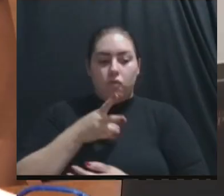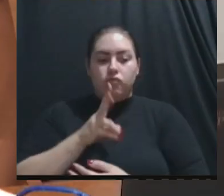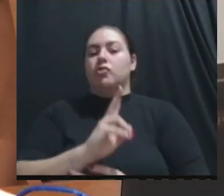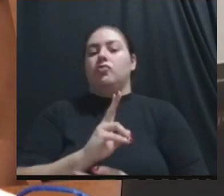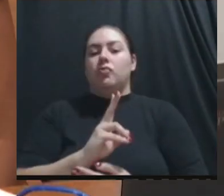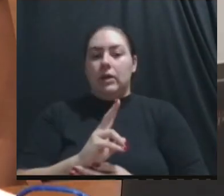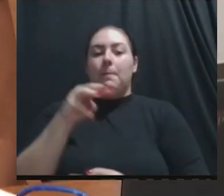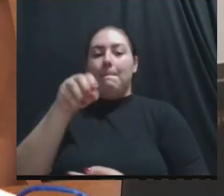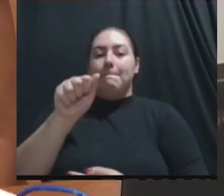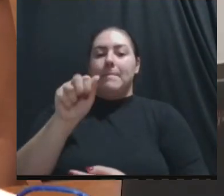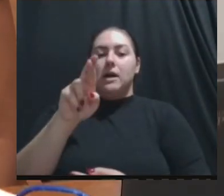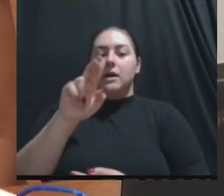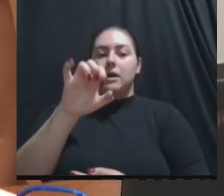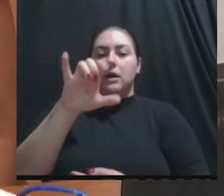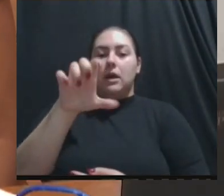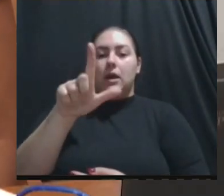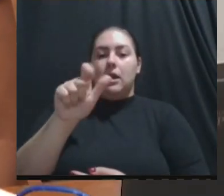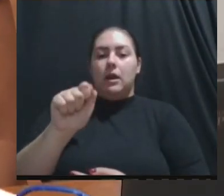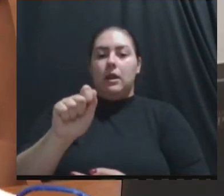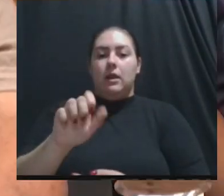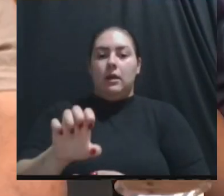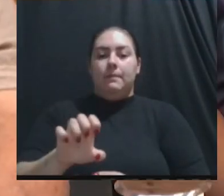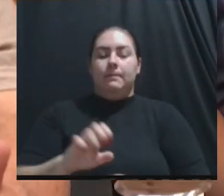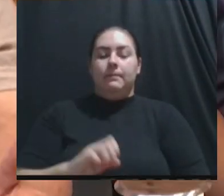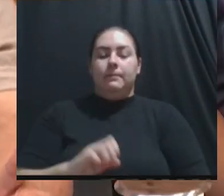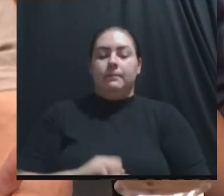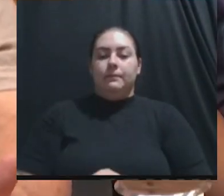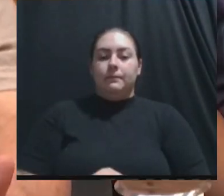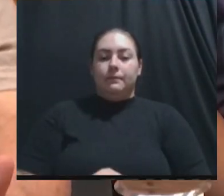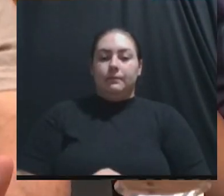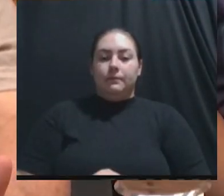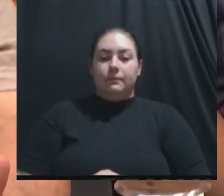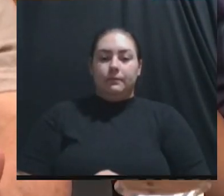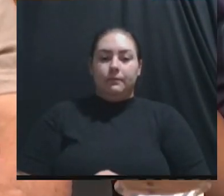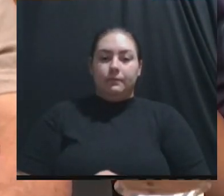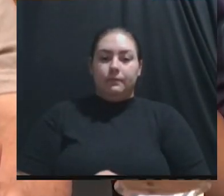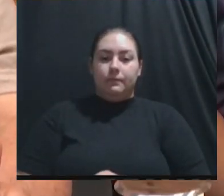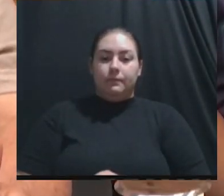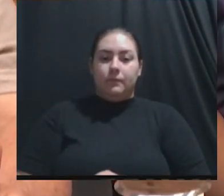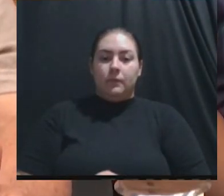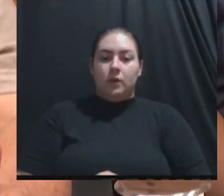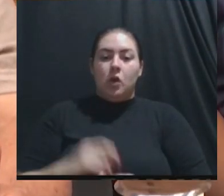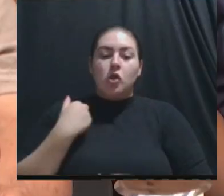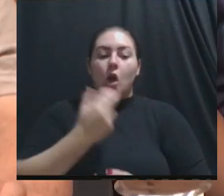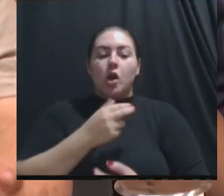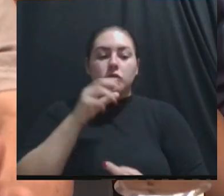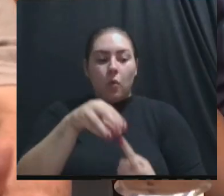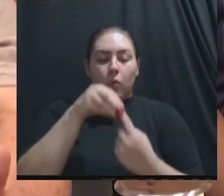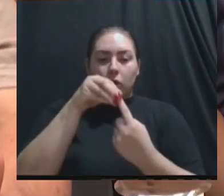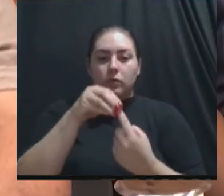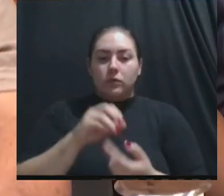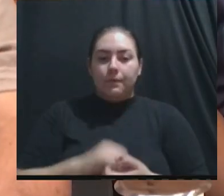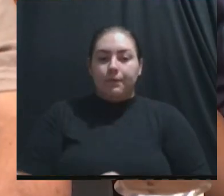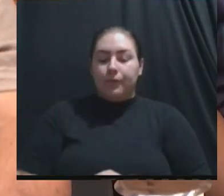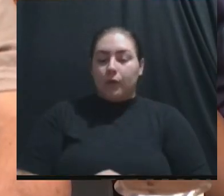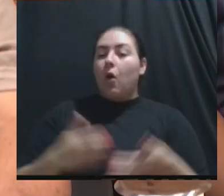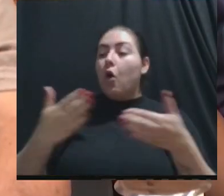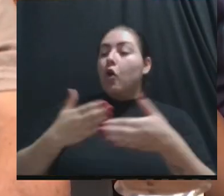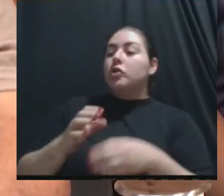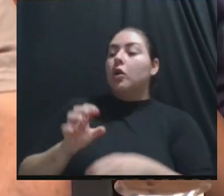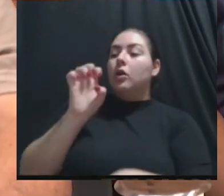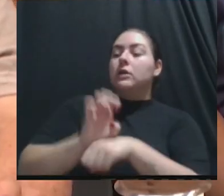Nós somos um só. Hoje, no estado de São Paulo, nós temos 23 mil